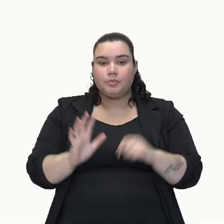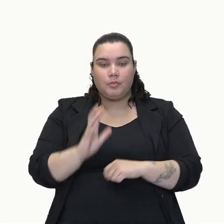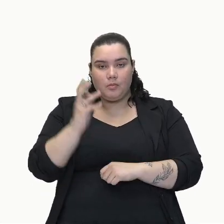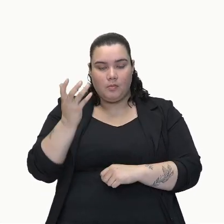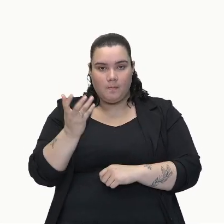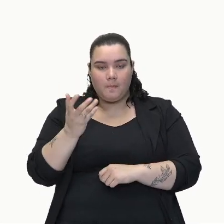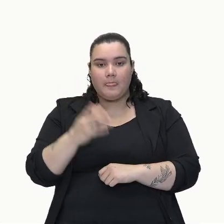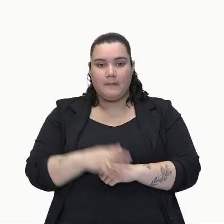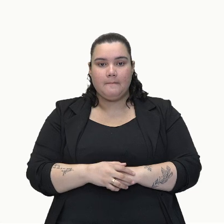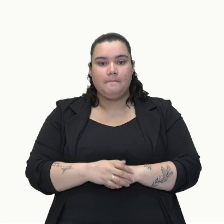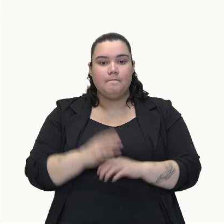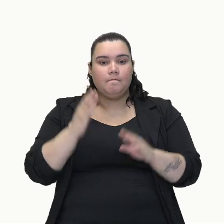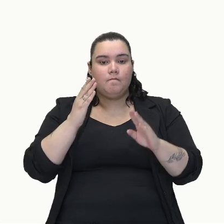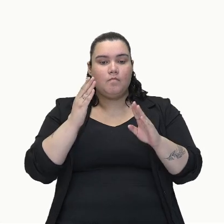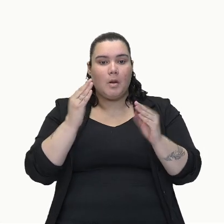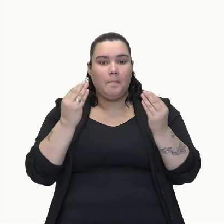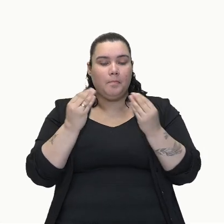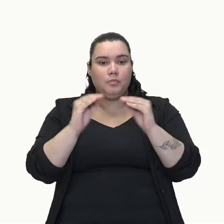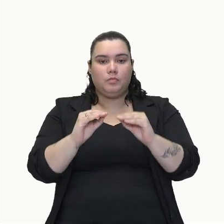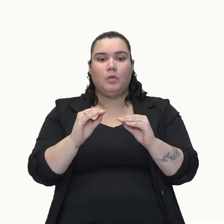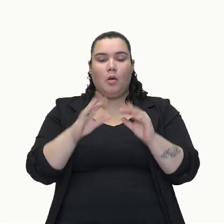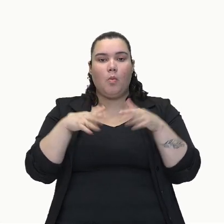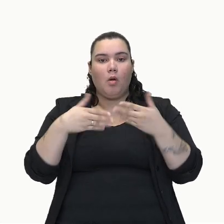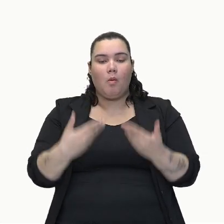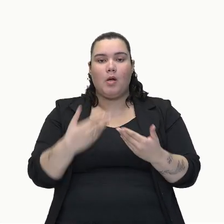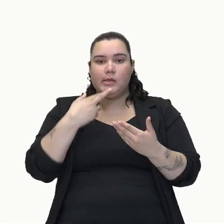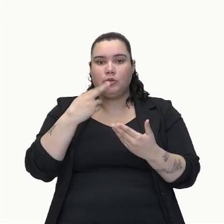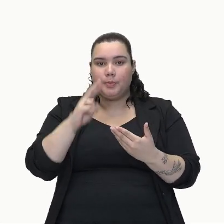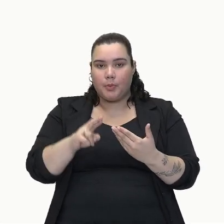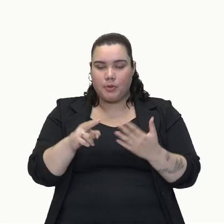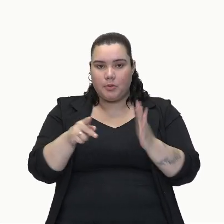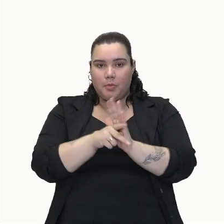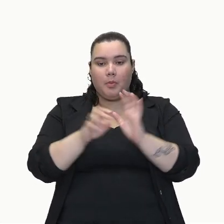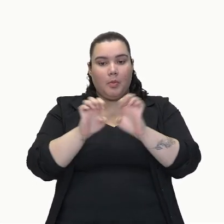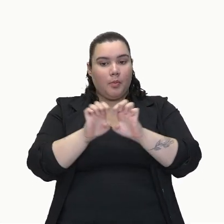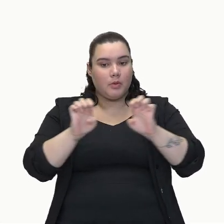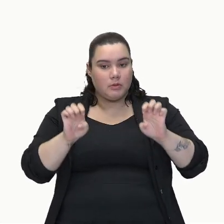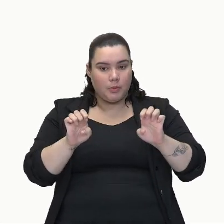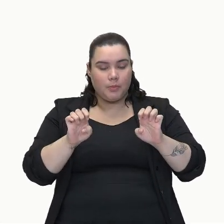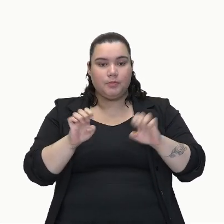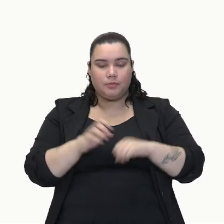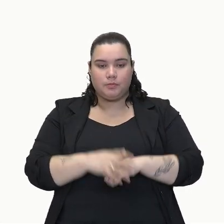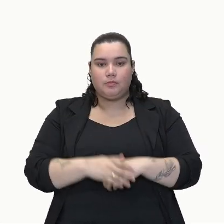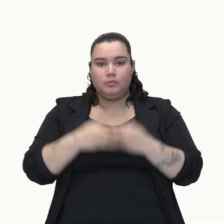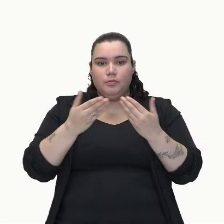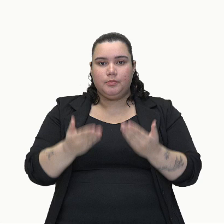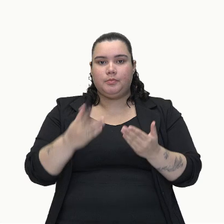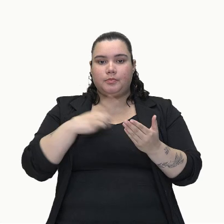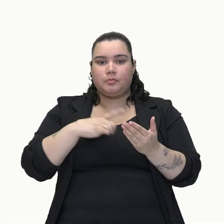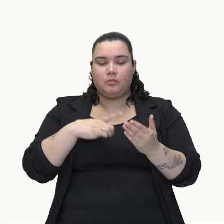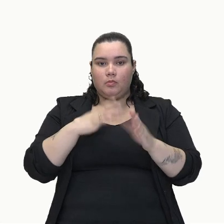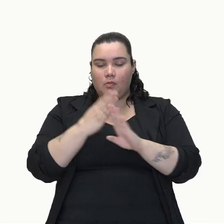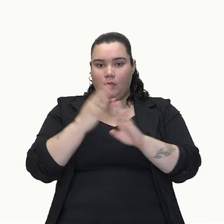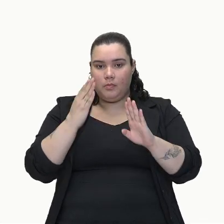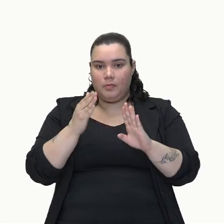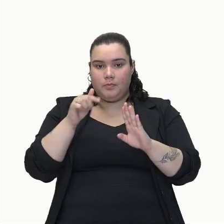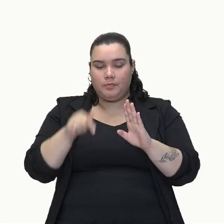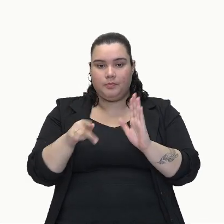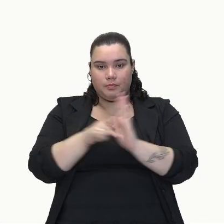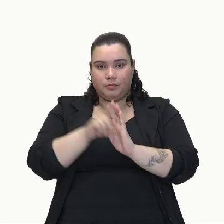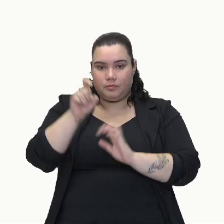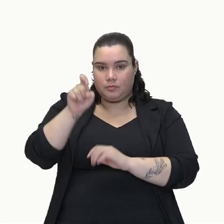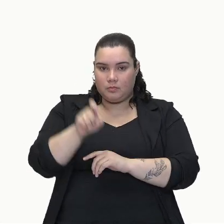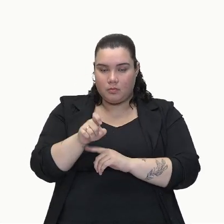vai encontrar as soluções dessa equação. Então, as soluções que a gente encontrar, os valores de